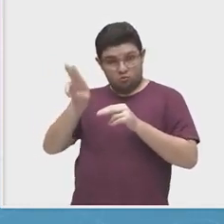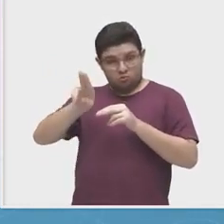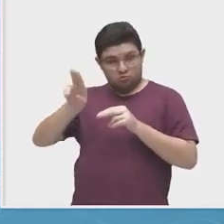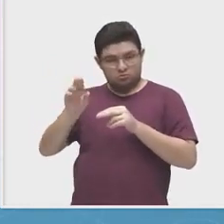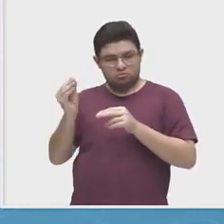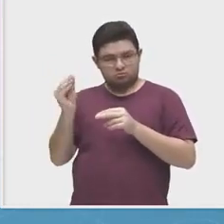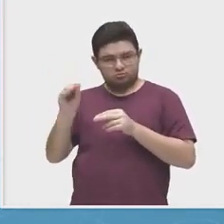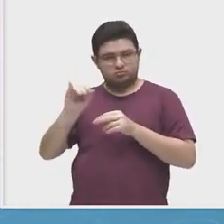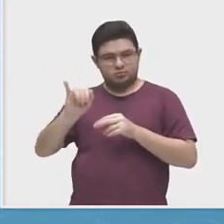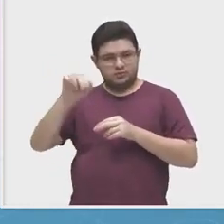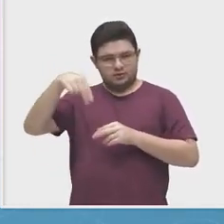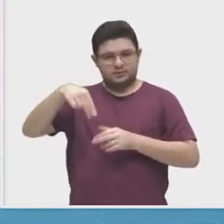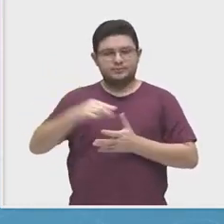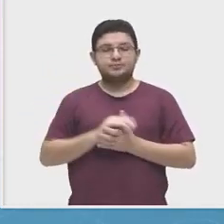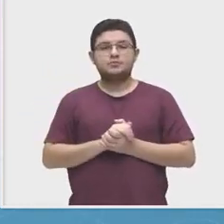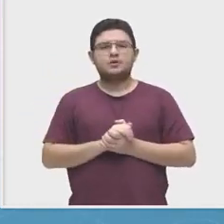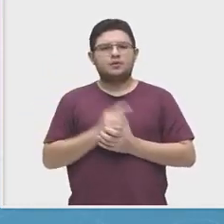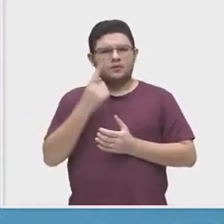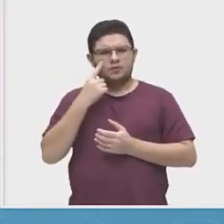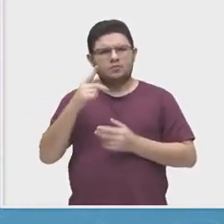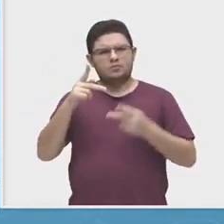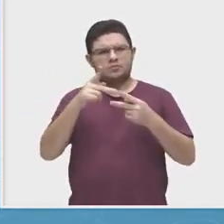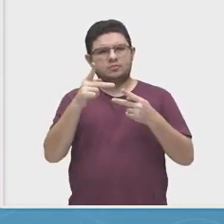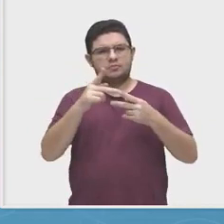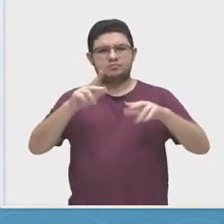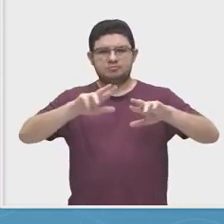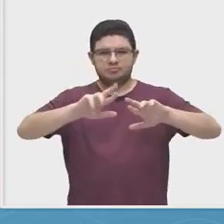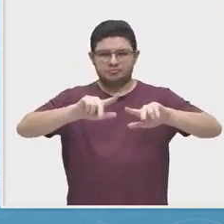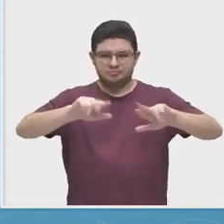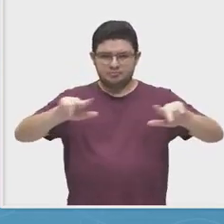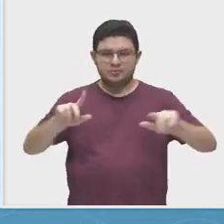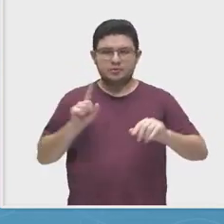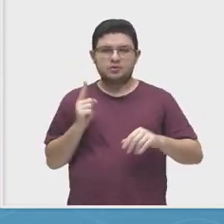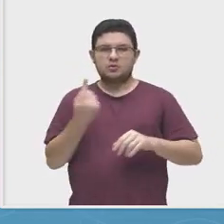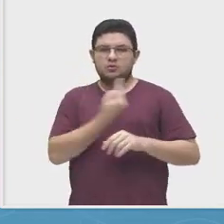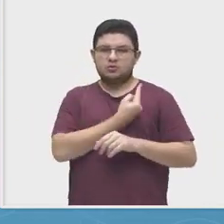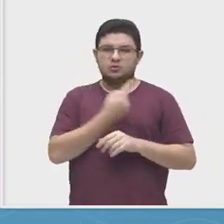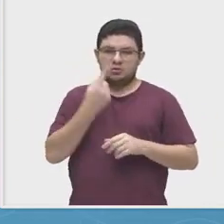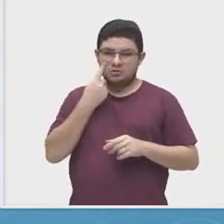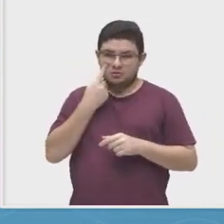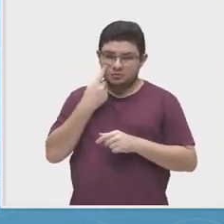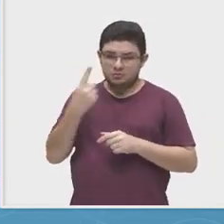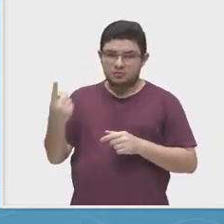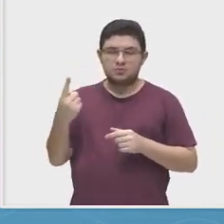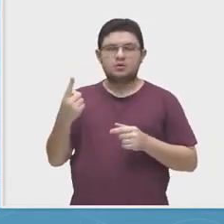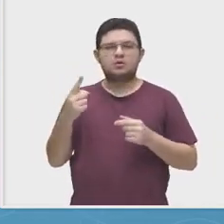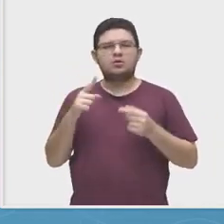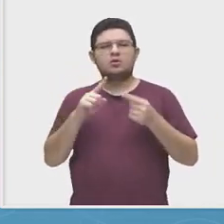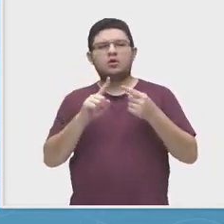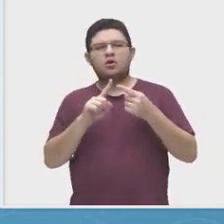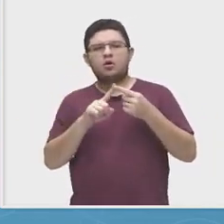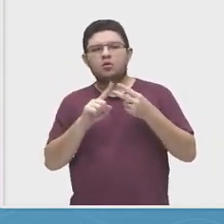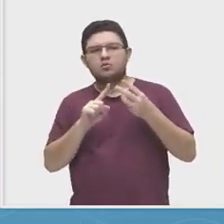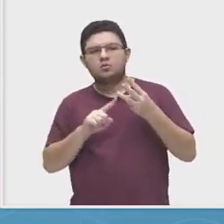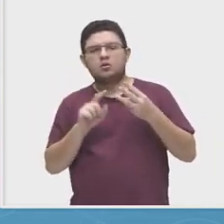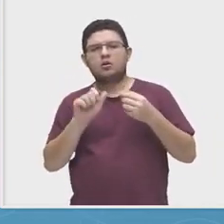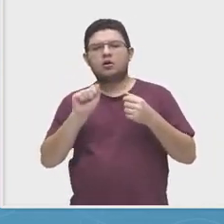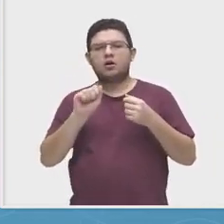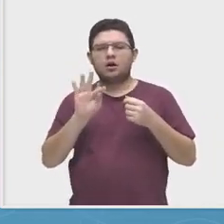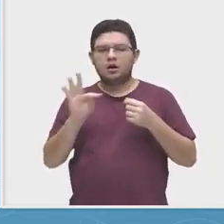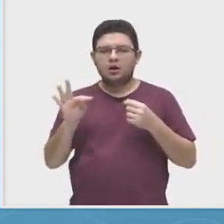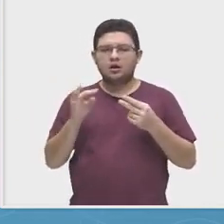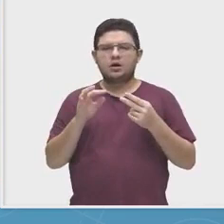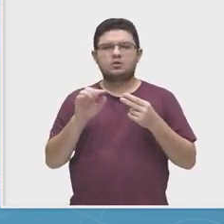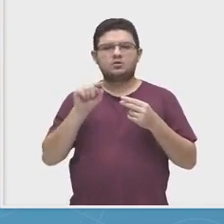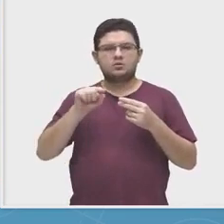Então, gente, várias preposições aí que nós vimos na nossa aula de hoje, né? Todas elas, né? At, locais específicos, on, local